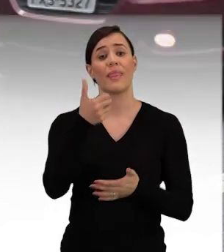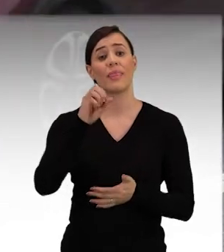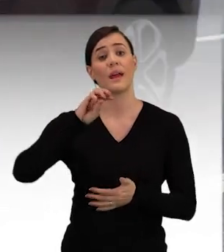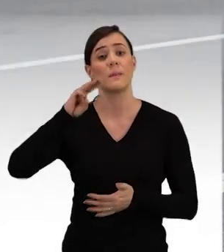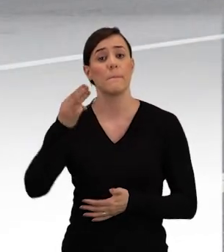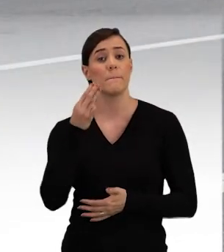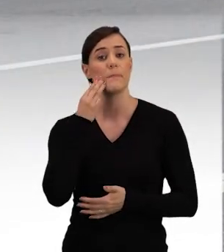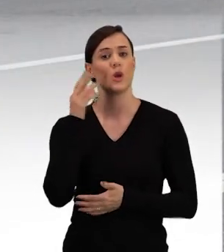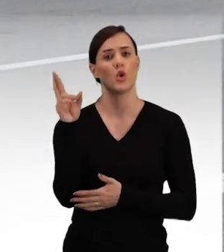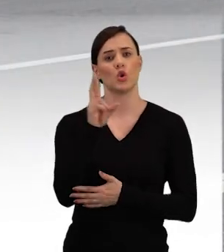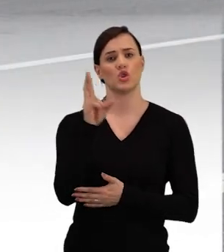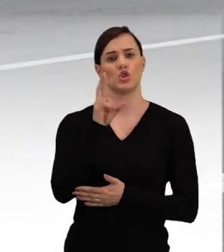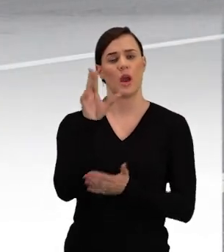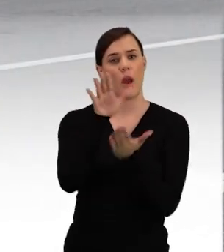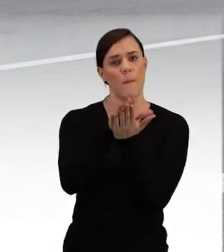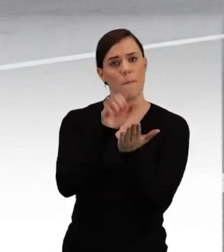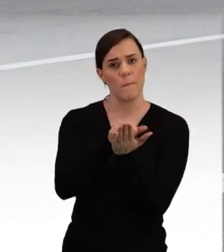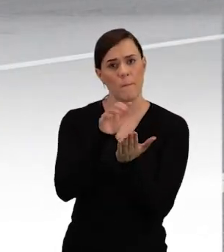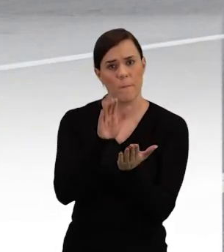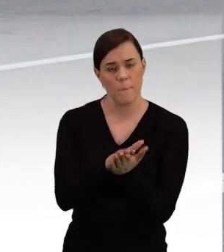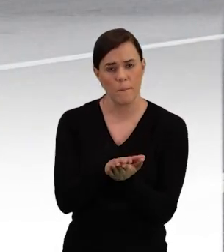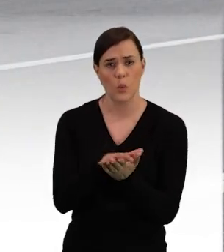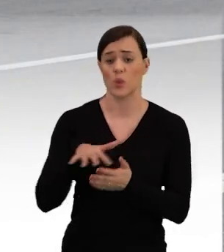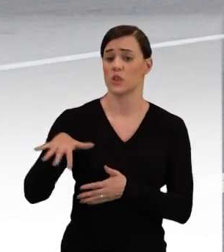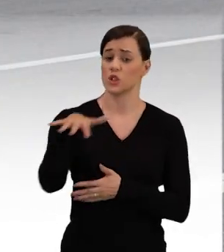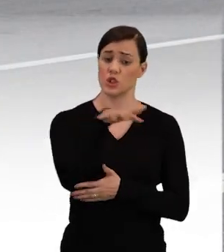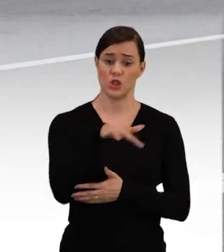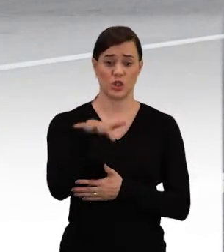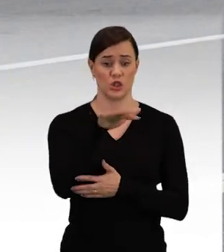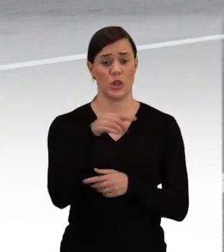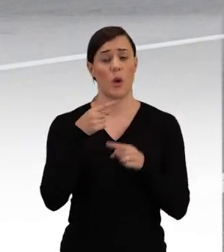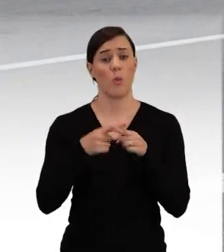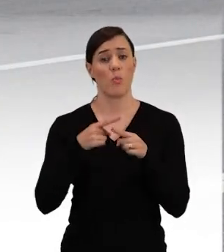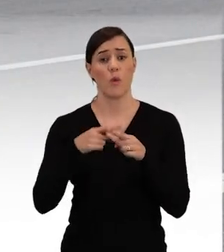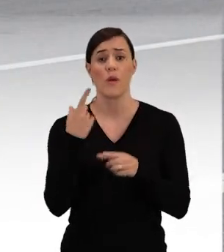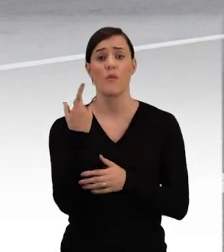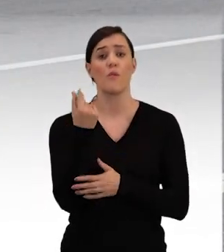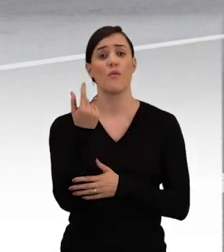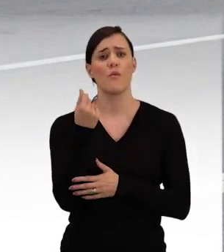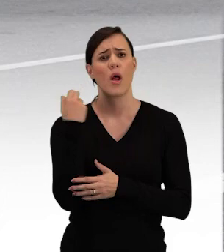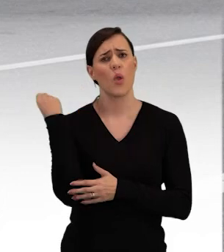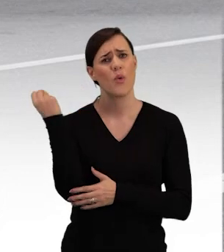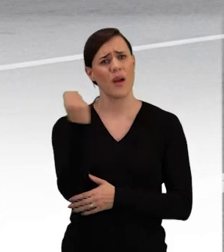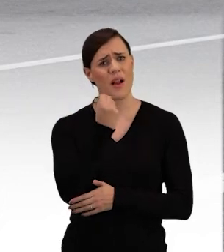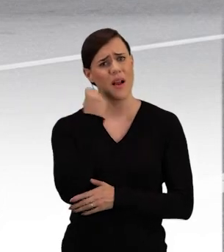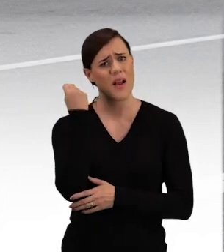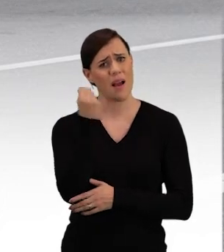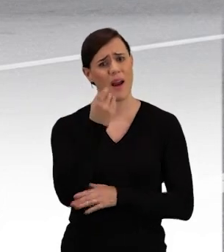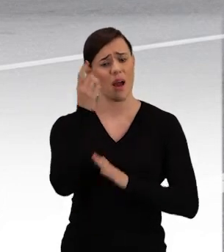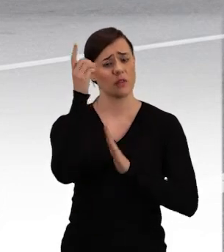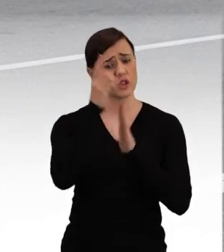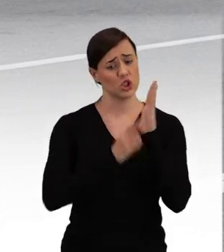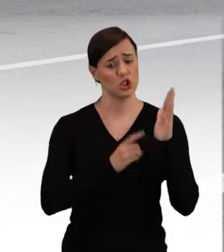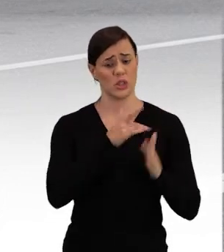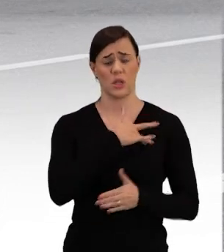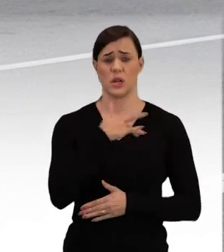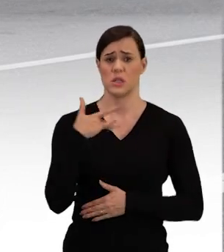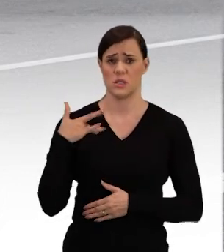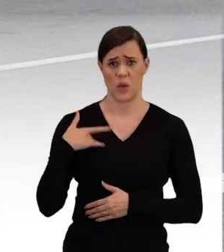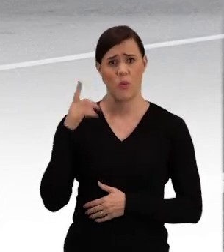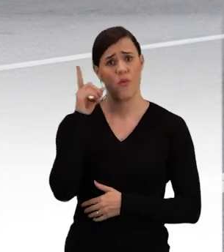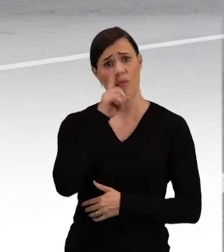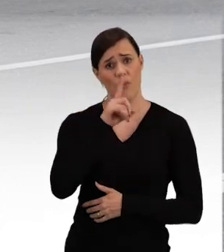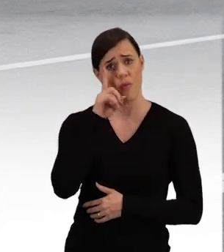milhões de indenização por dano moral coletivo. O valor considera a grave ofensa ao direito à saúde e